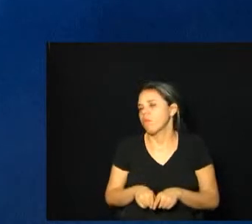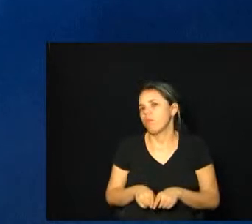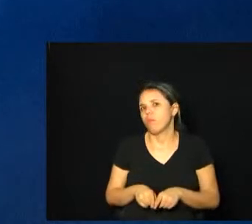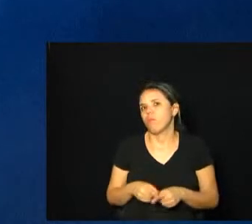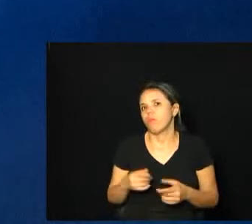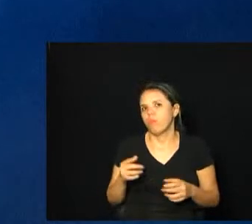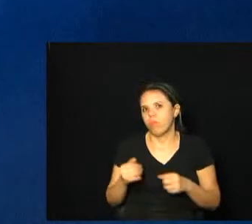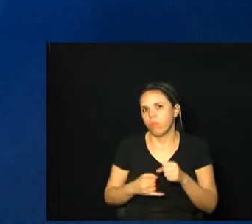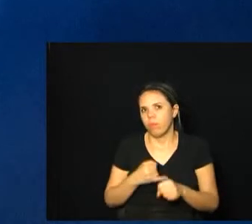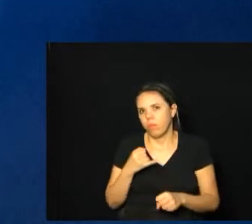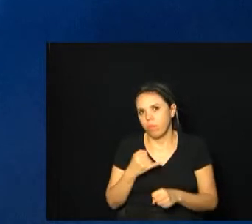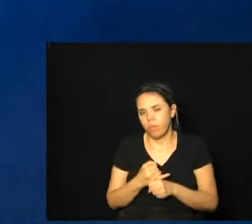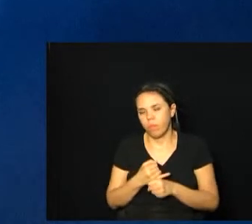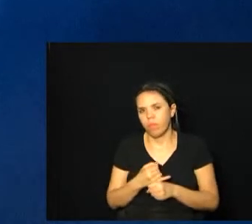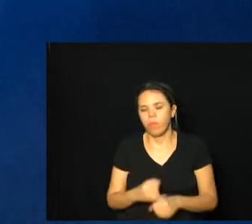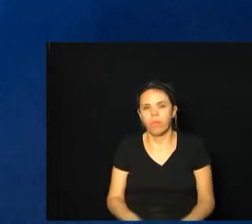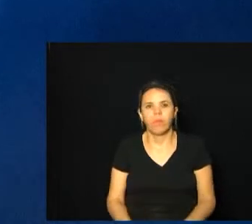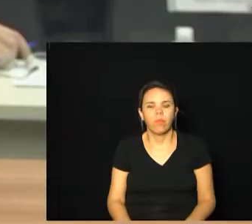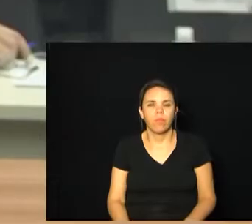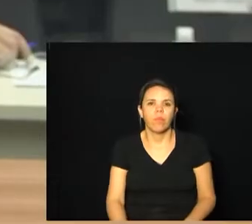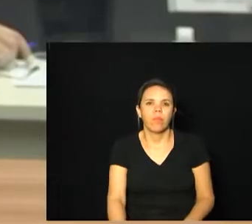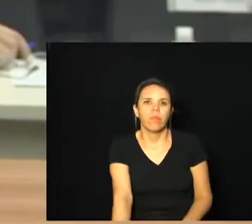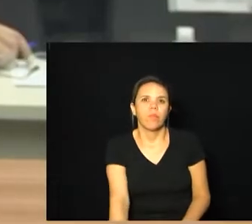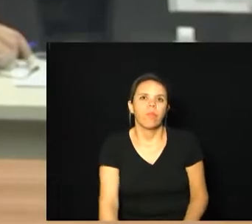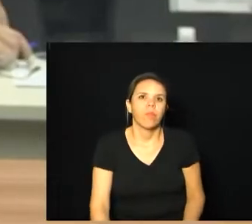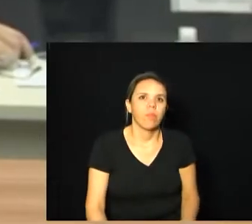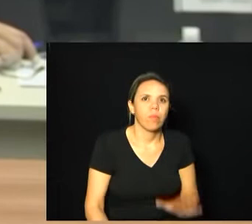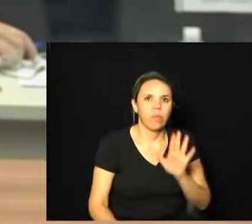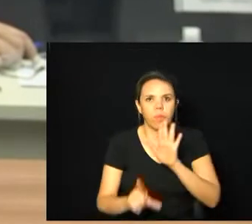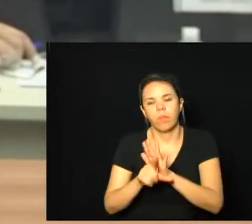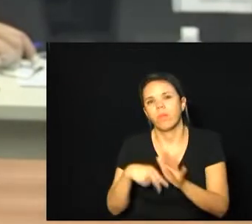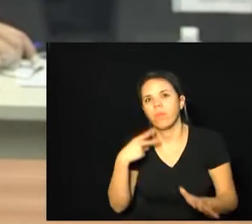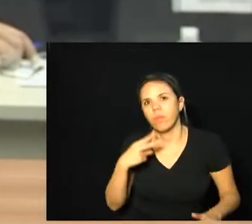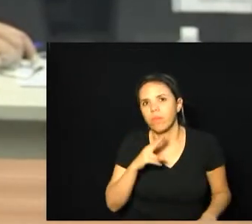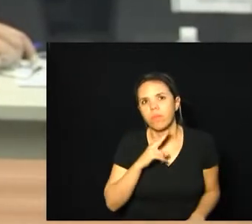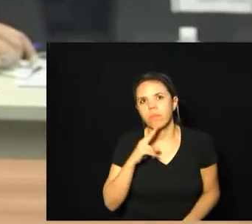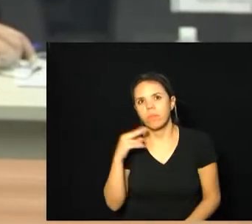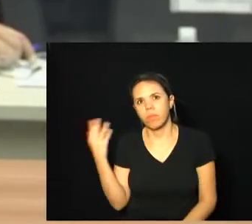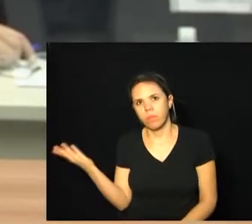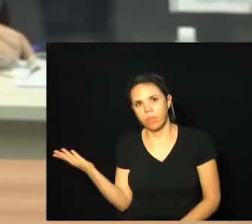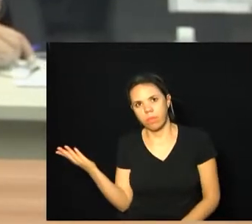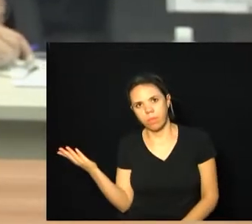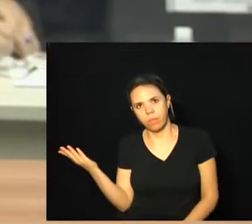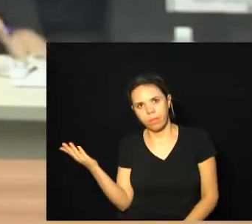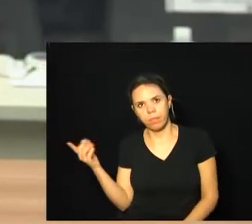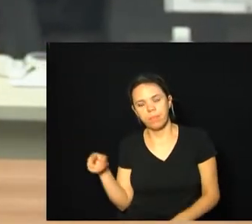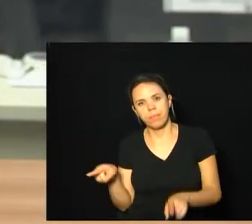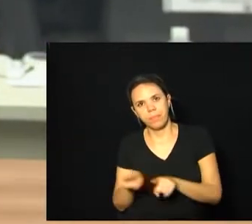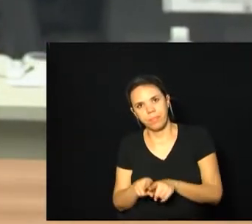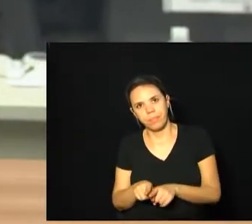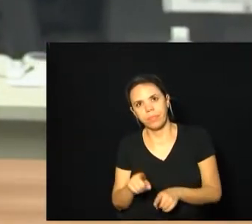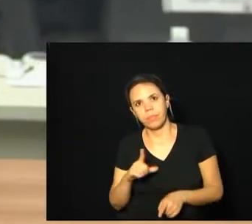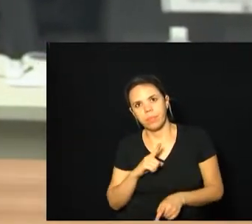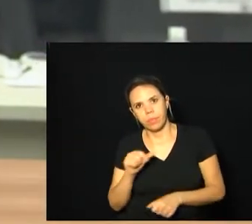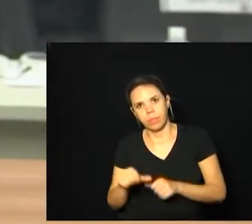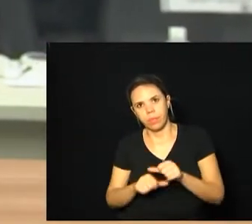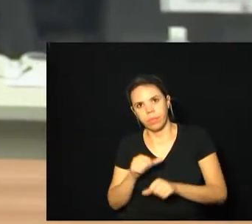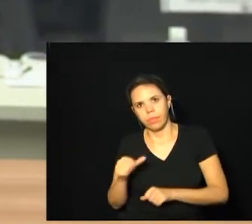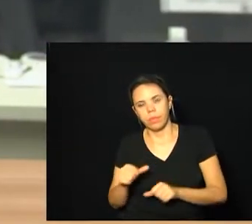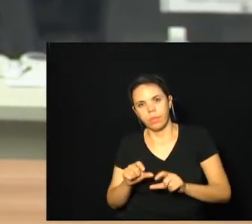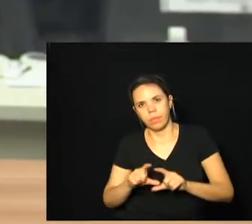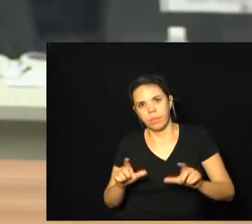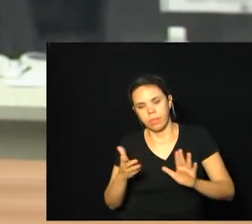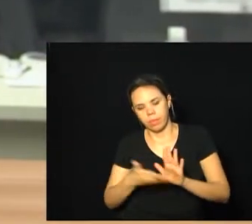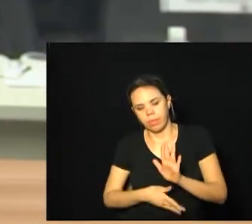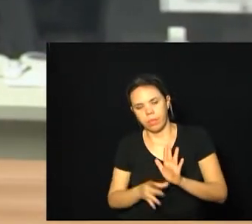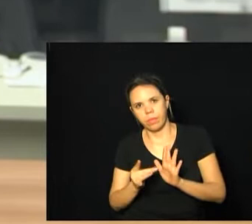ligadas à rede mundial de computadores. A lei, de autoria do vereador Nelson Osseri, determina a troca dos atuais